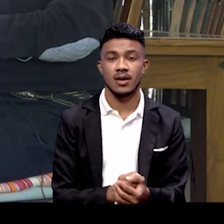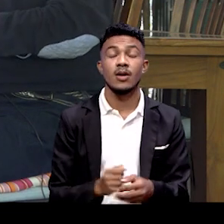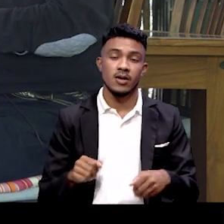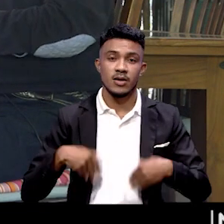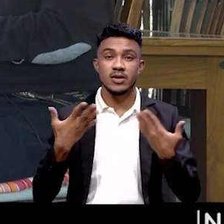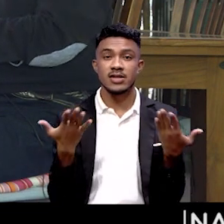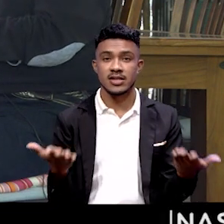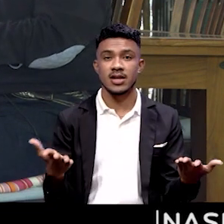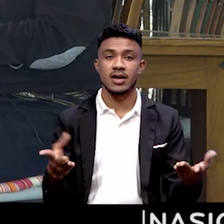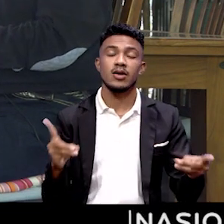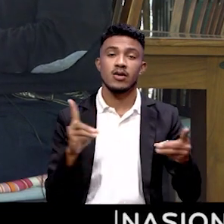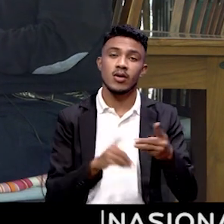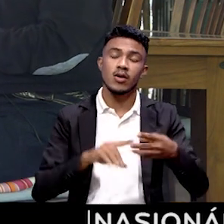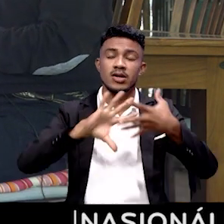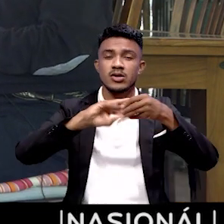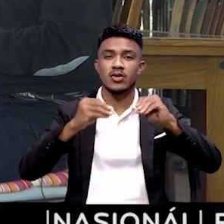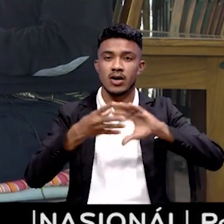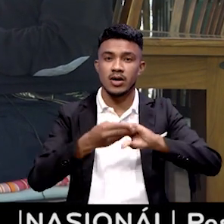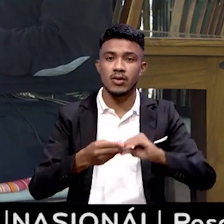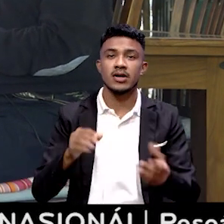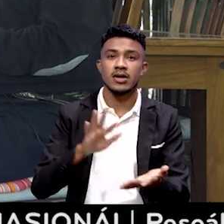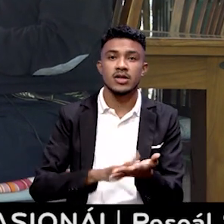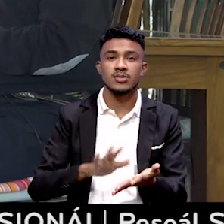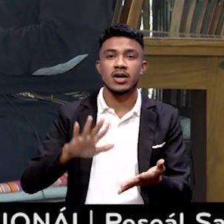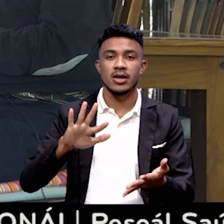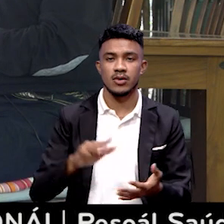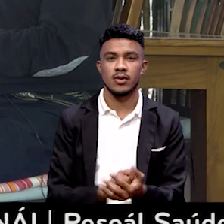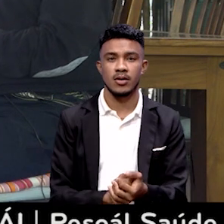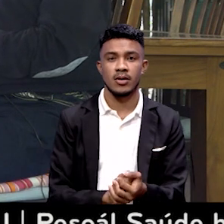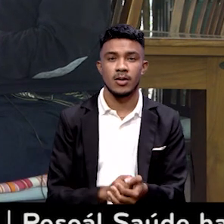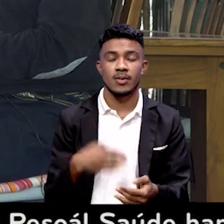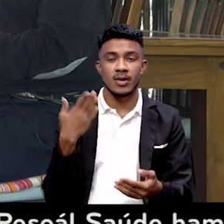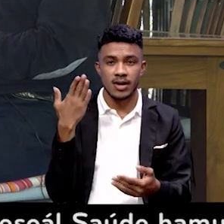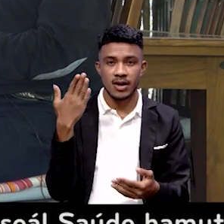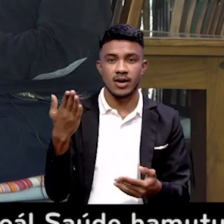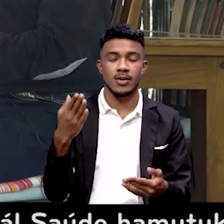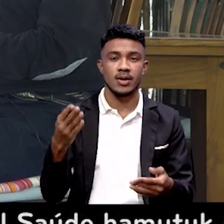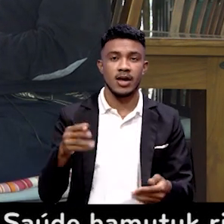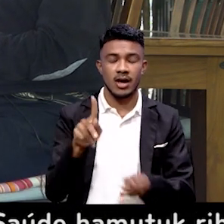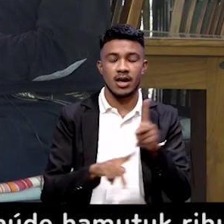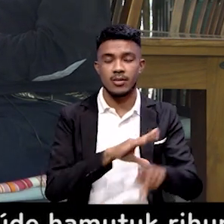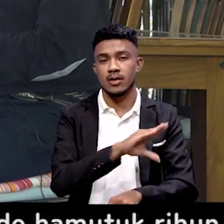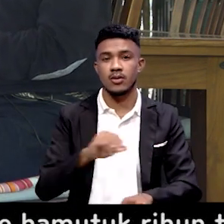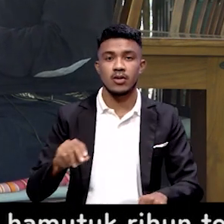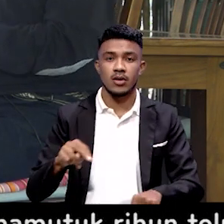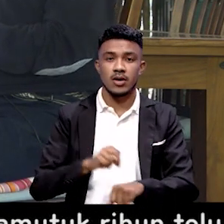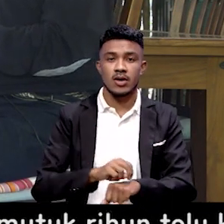Unsa l'ora histórico, né, minha espírito, baia povo nação Timor-Leste, para ser adam.